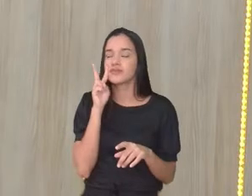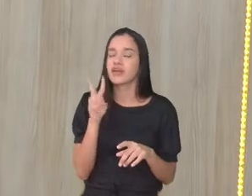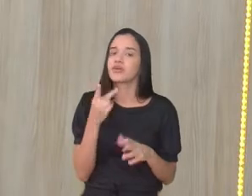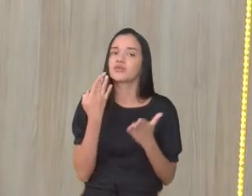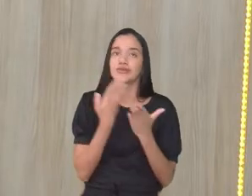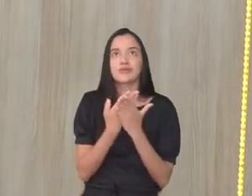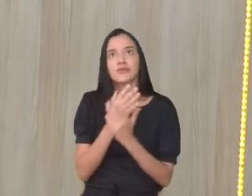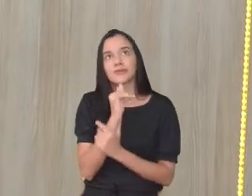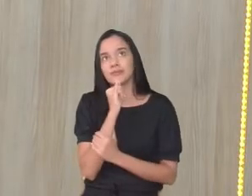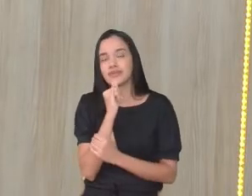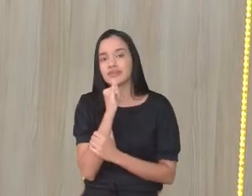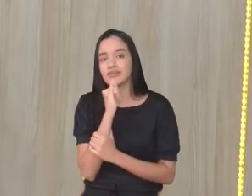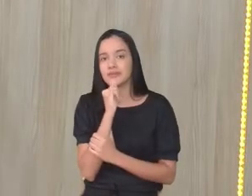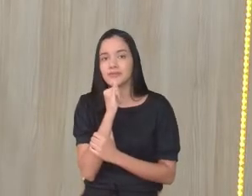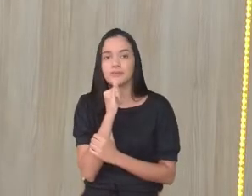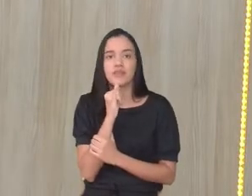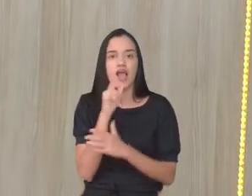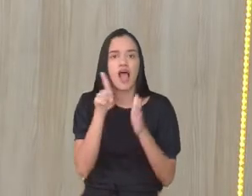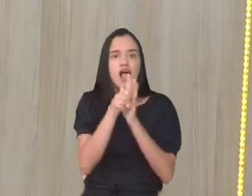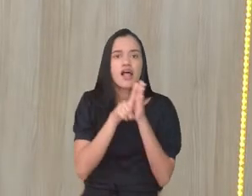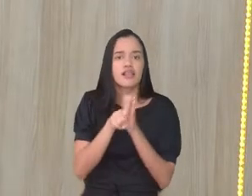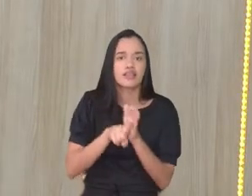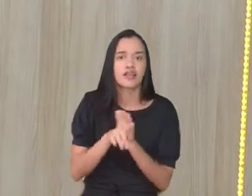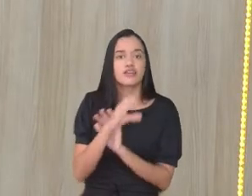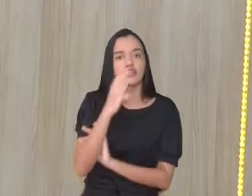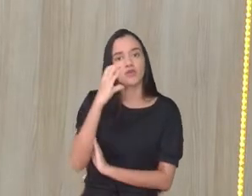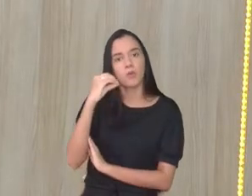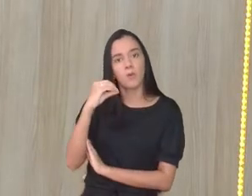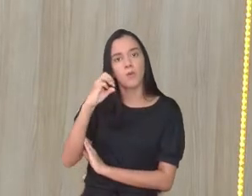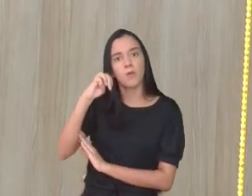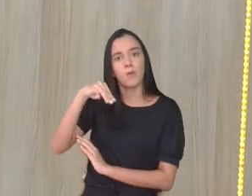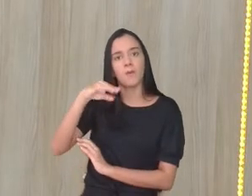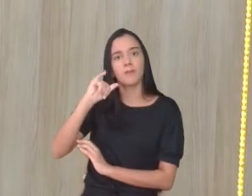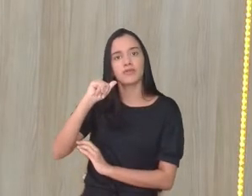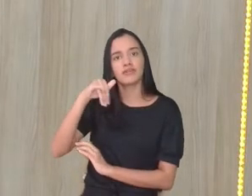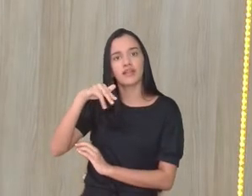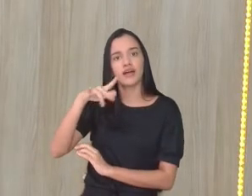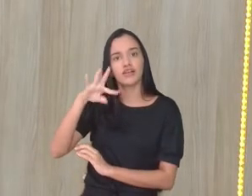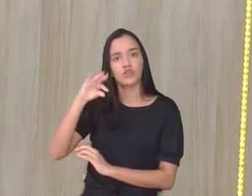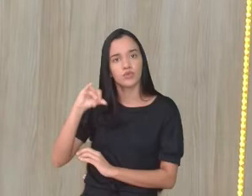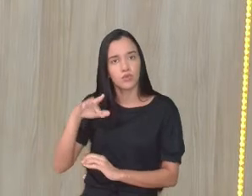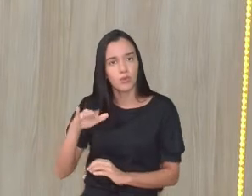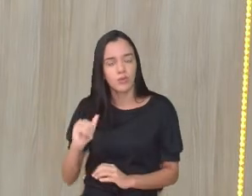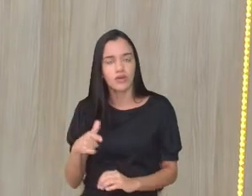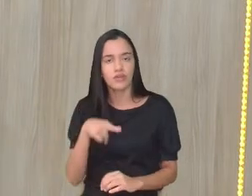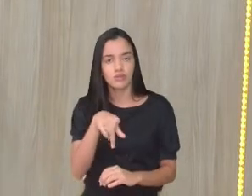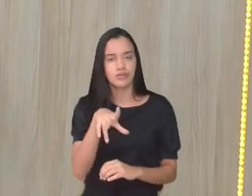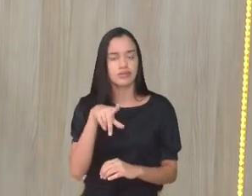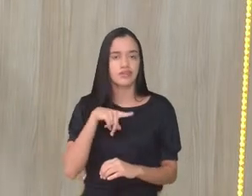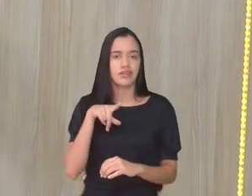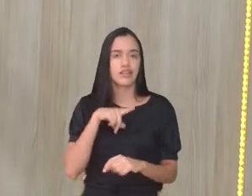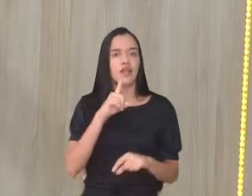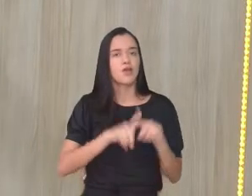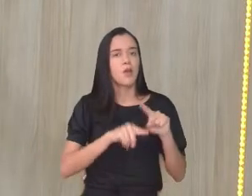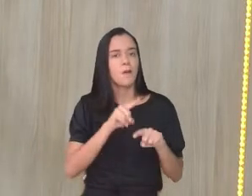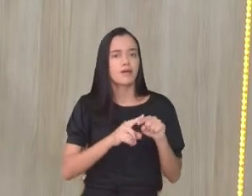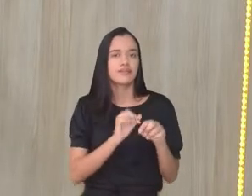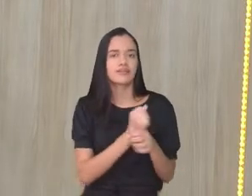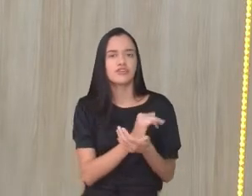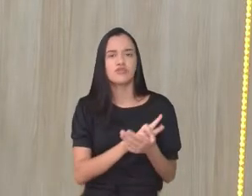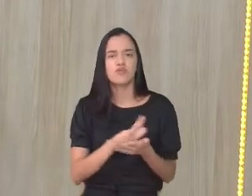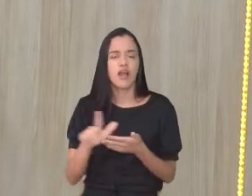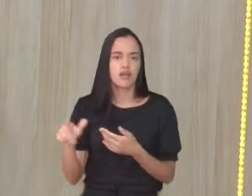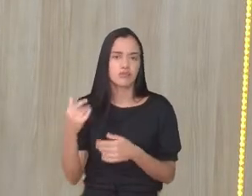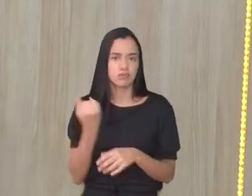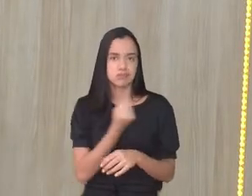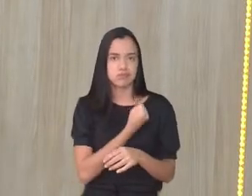estudando, por exemplo, análise combinatória, que você vai estudar lá no seu ensino médio, certo? Você tem aí o produto de muitos números lá